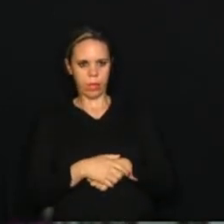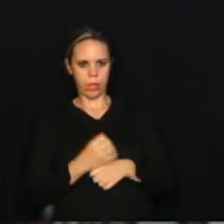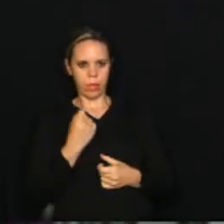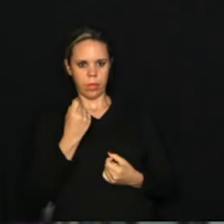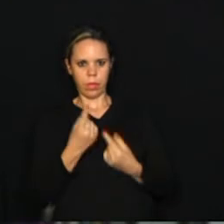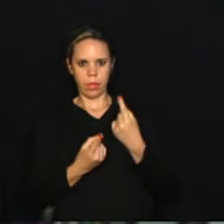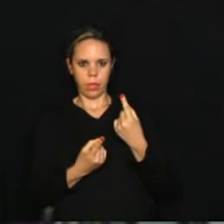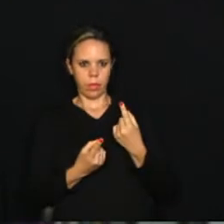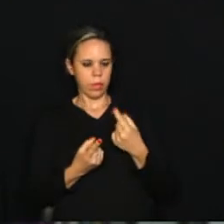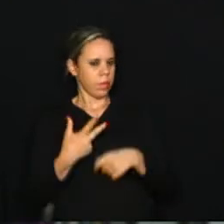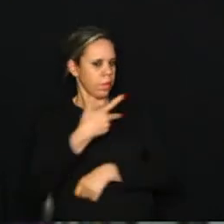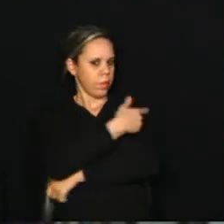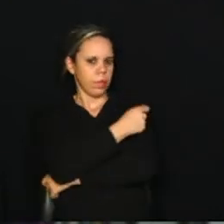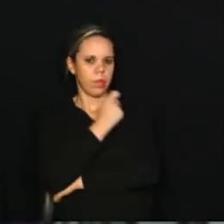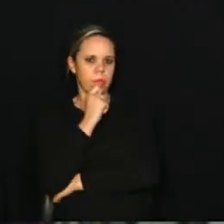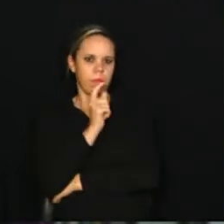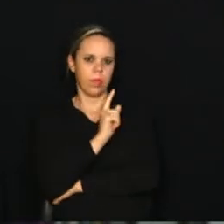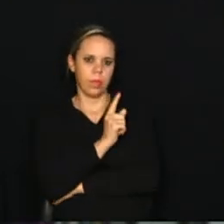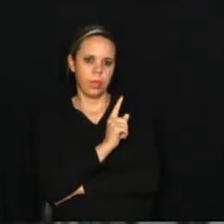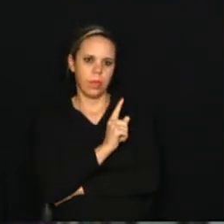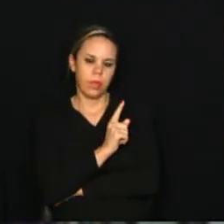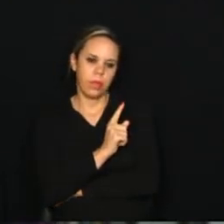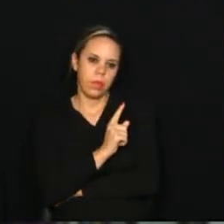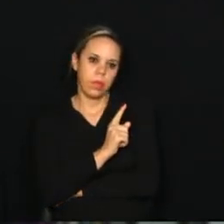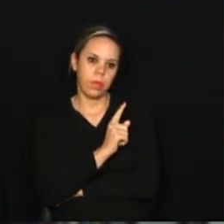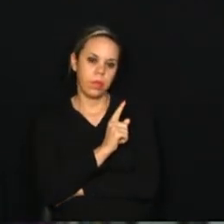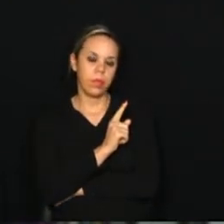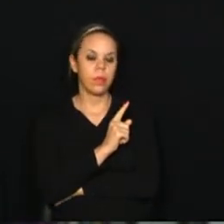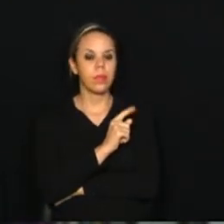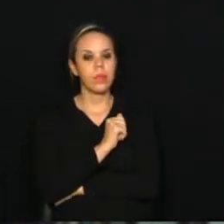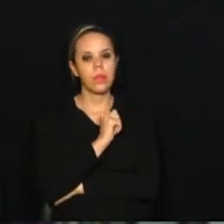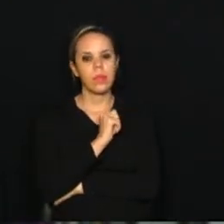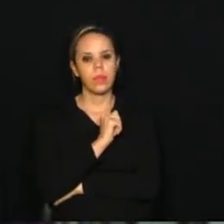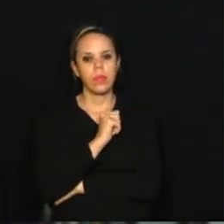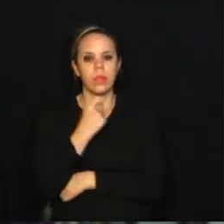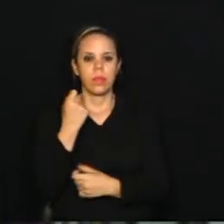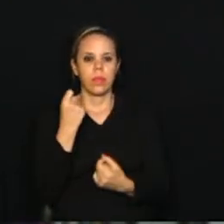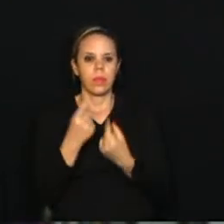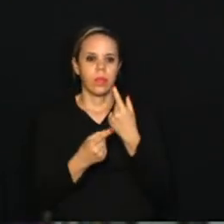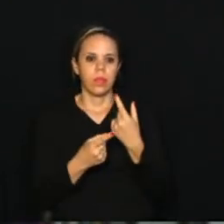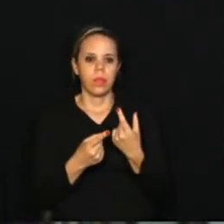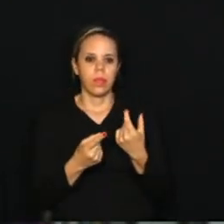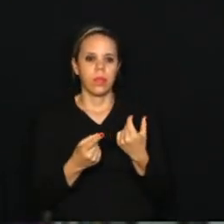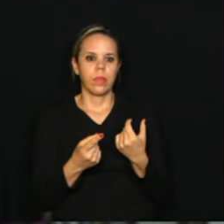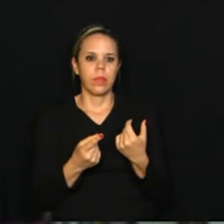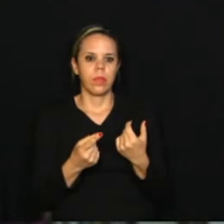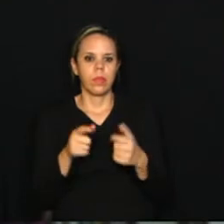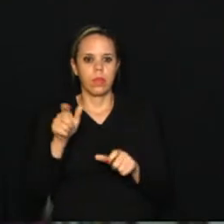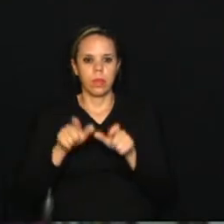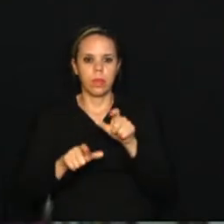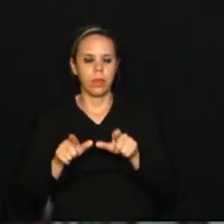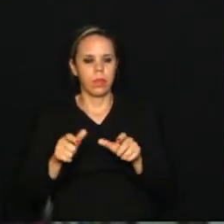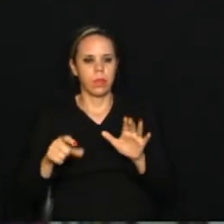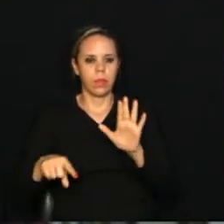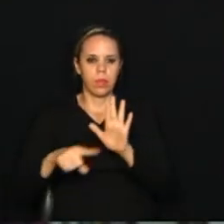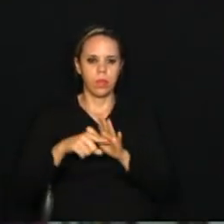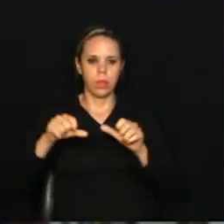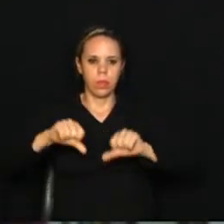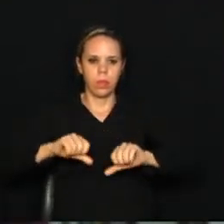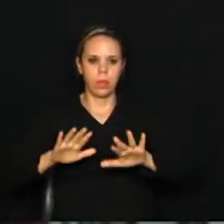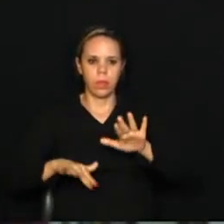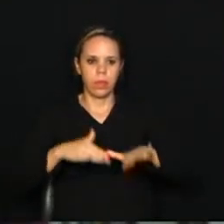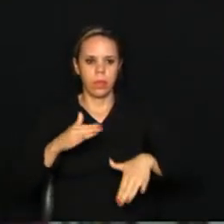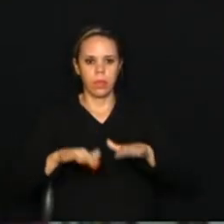alguns não se vacinaram, né? E há casos de negativa e há casos que a gente ainda